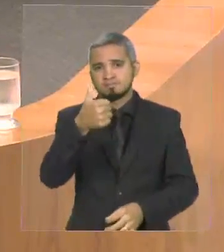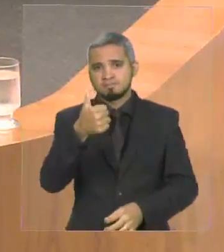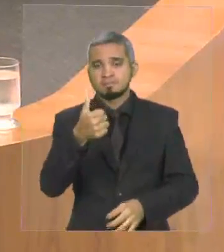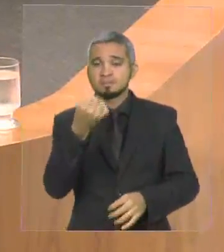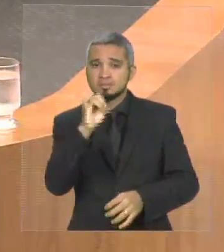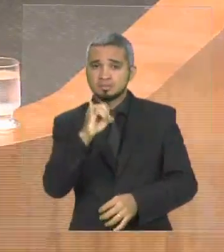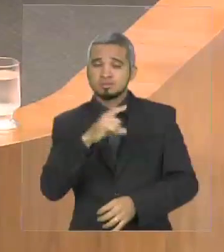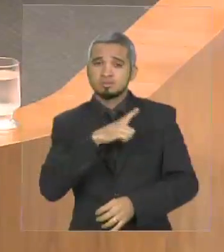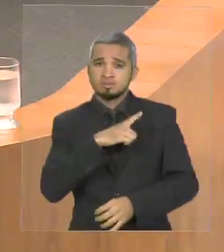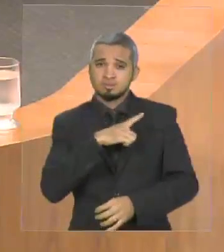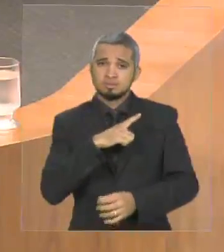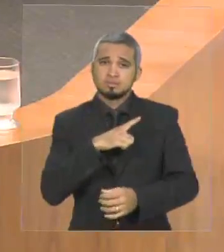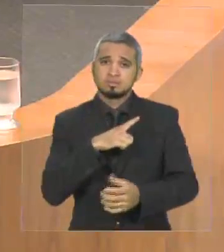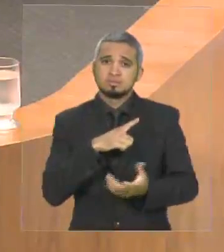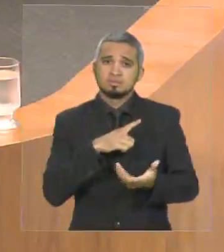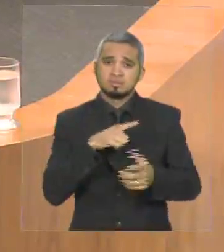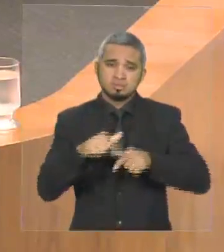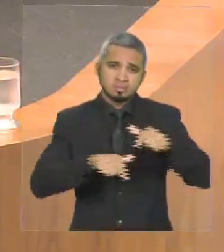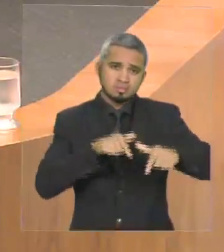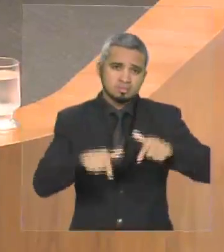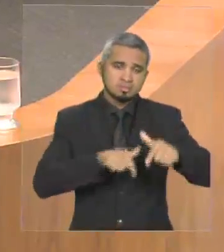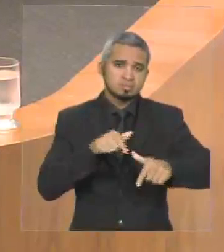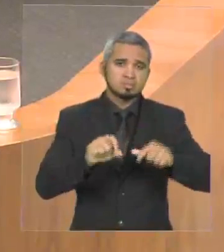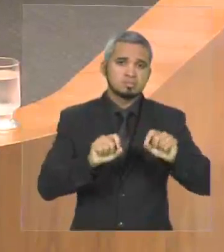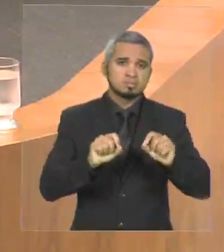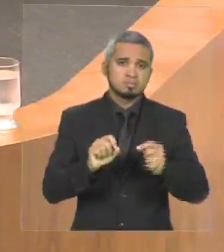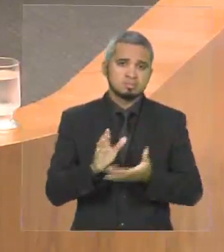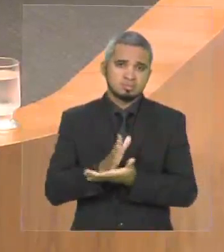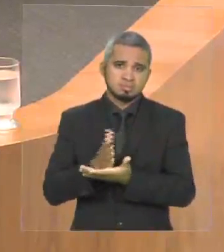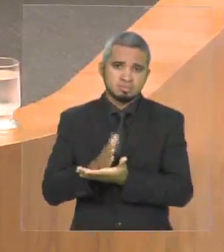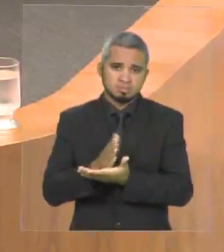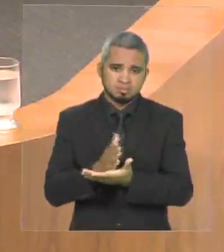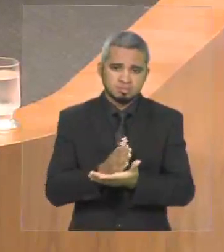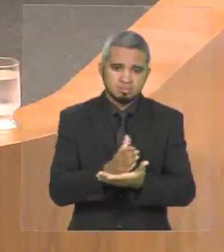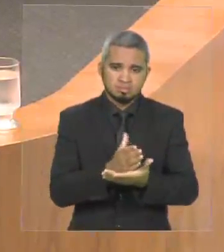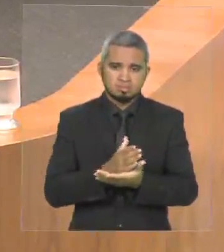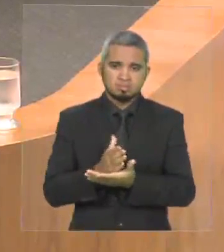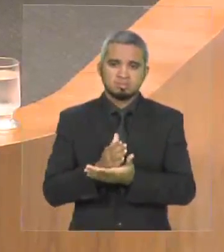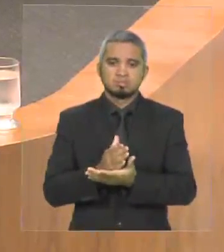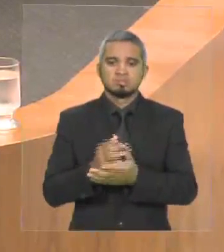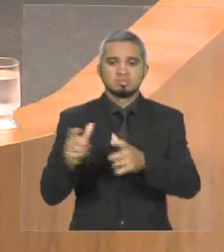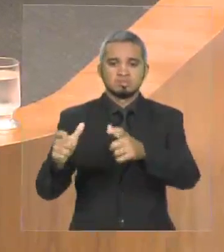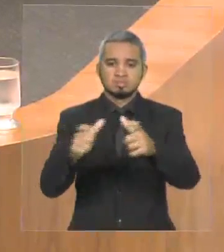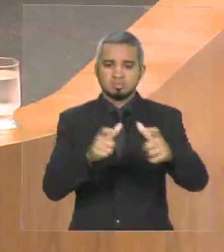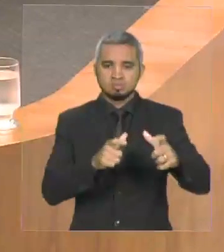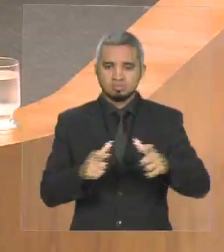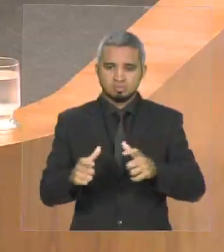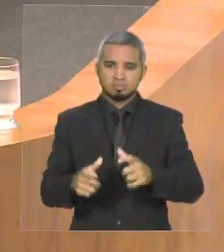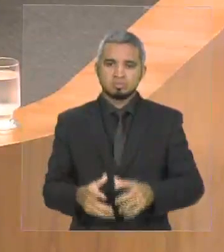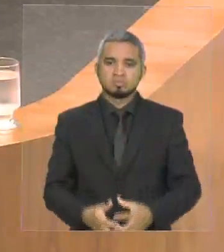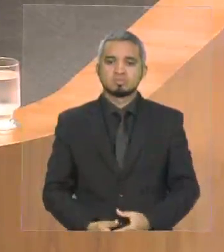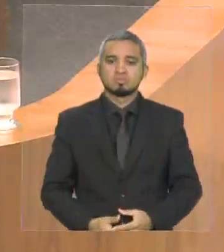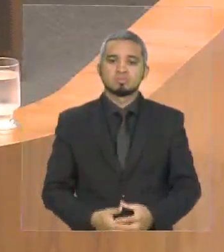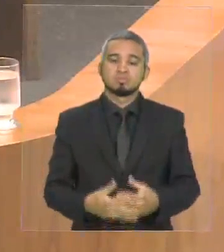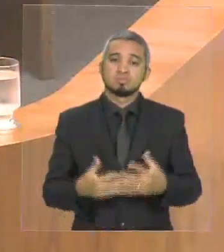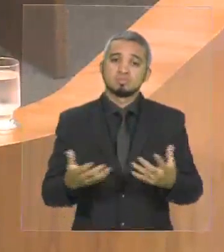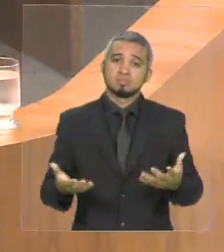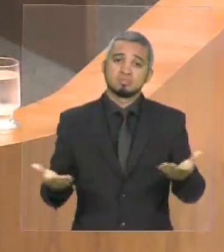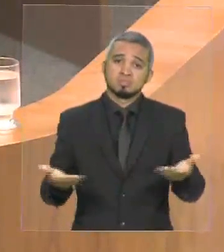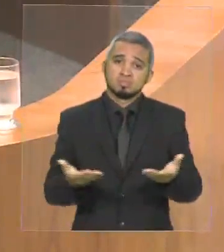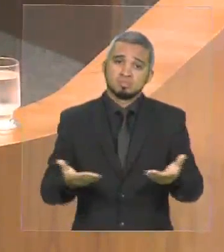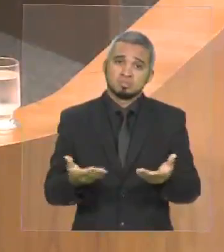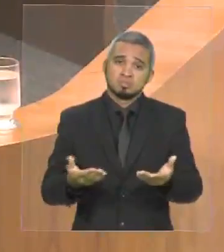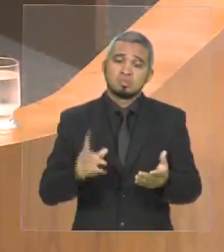bom trabalho no que diz respeito ao funcionamento de uma região metropolitana. Portanto, hoje é um